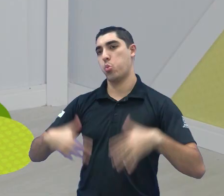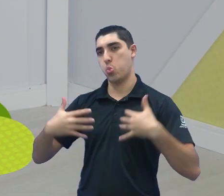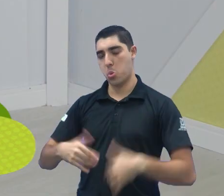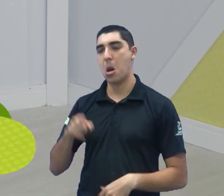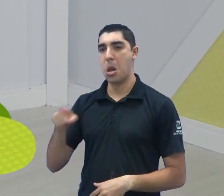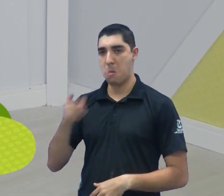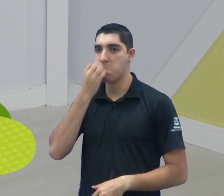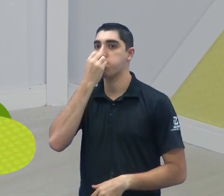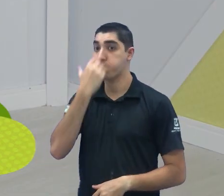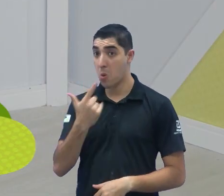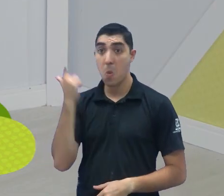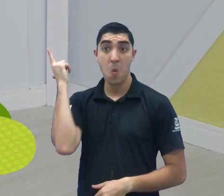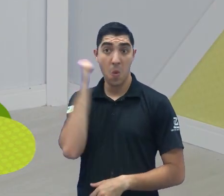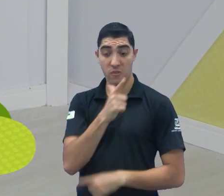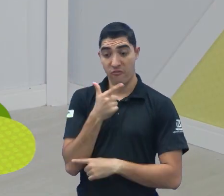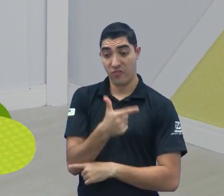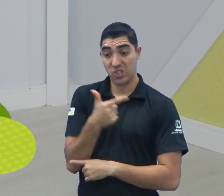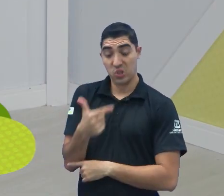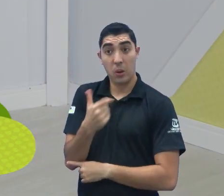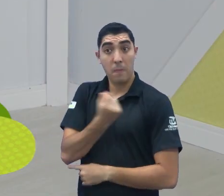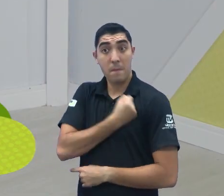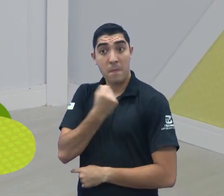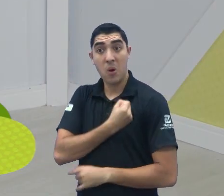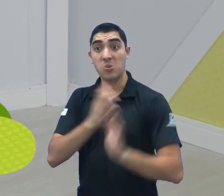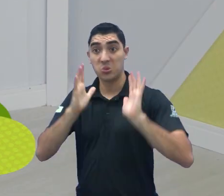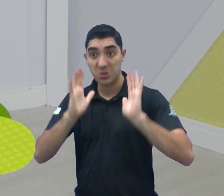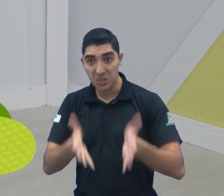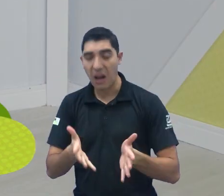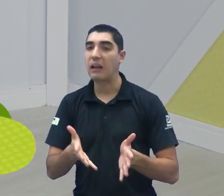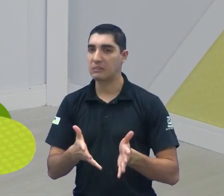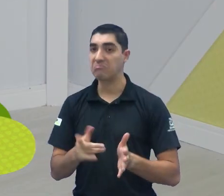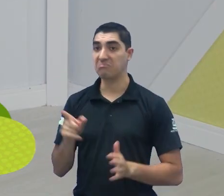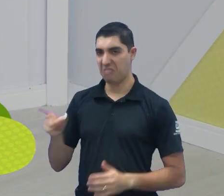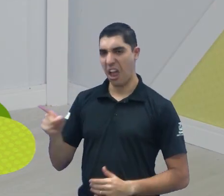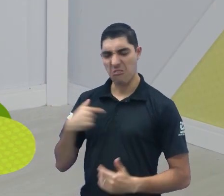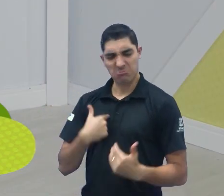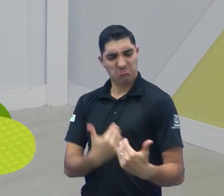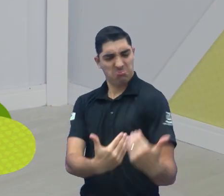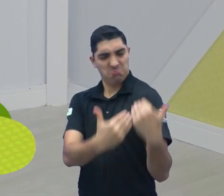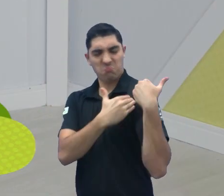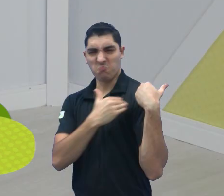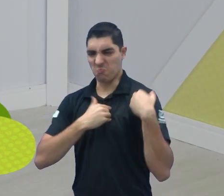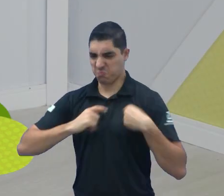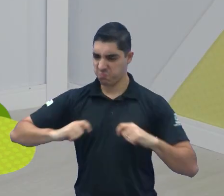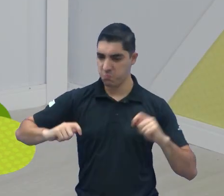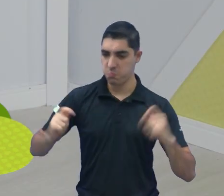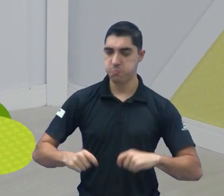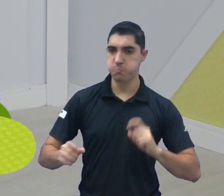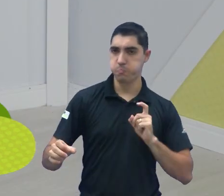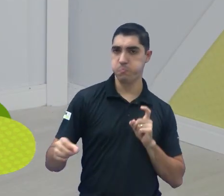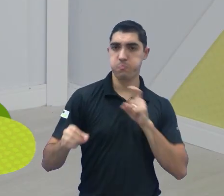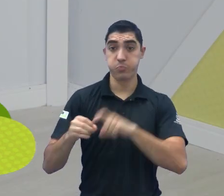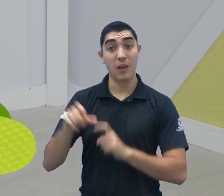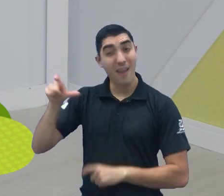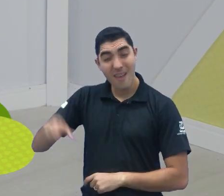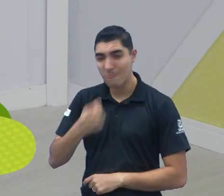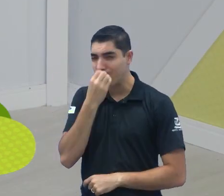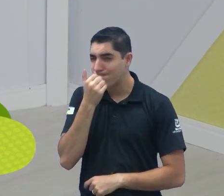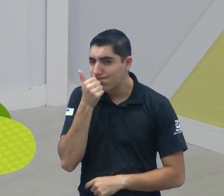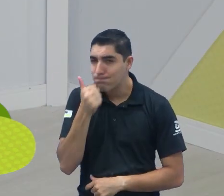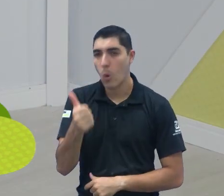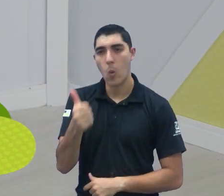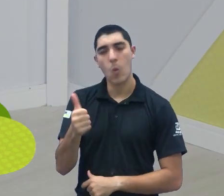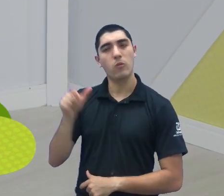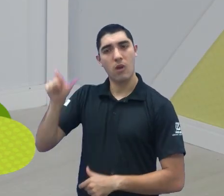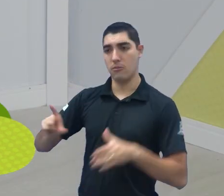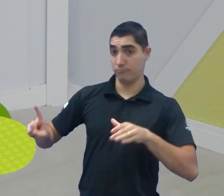anotou 22 pontos, realmente chamando a responsabilidade, sem dúvida alguma. Baita contratação da equipe do São